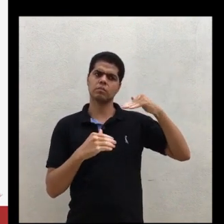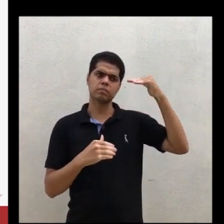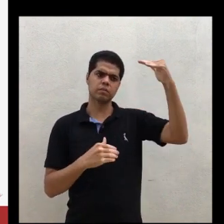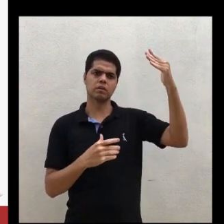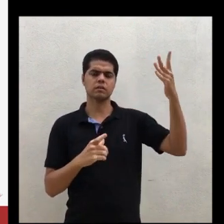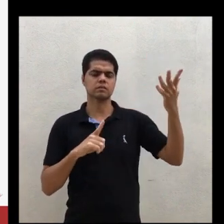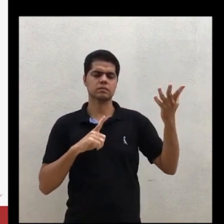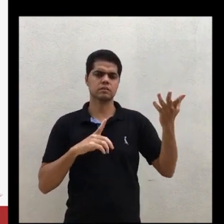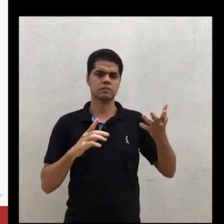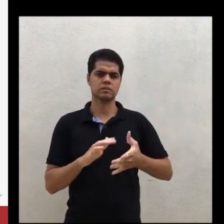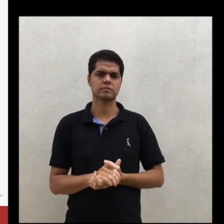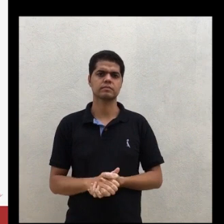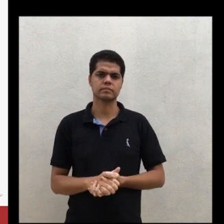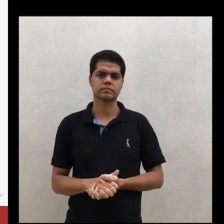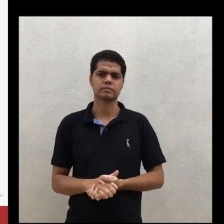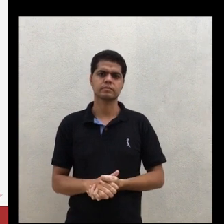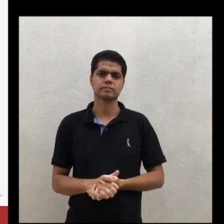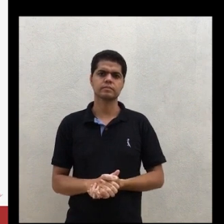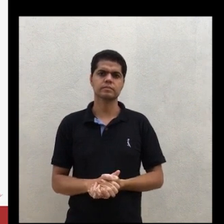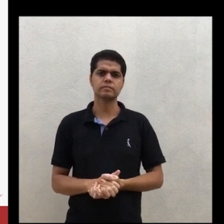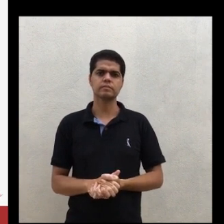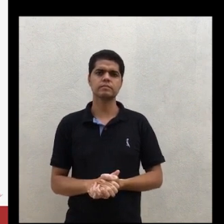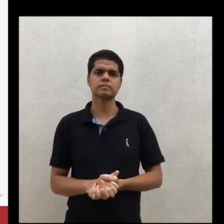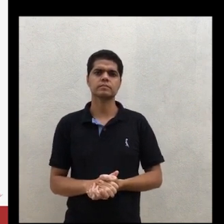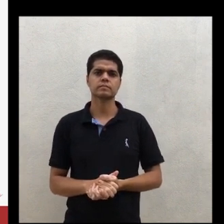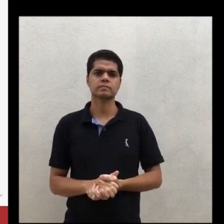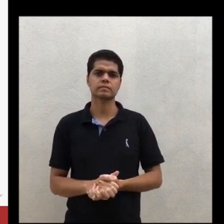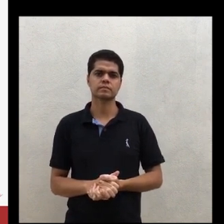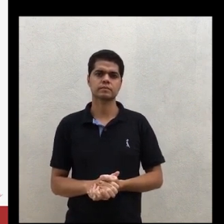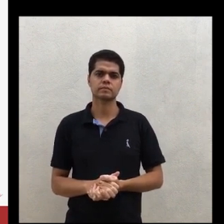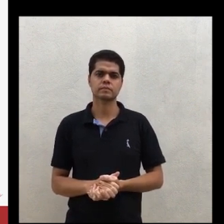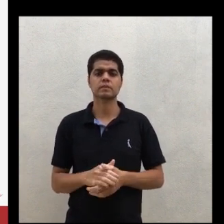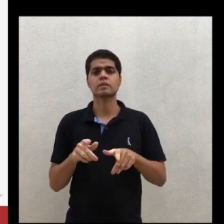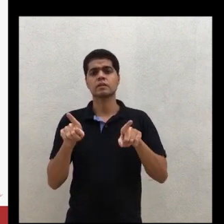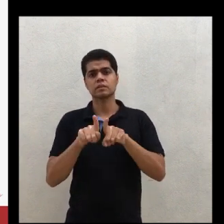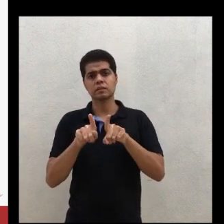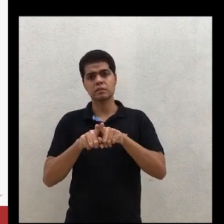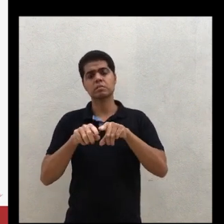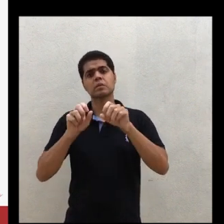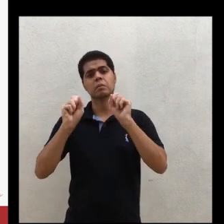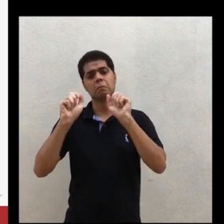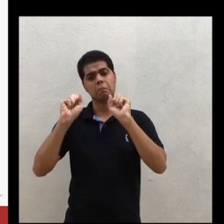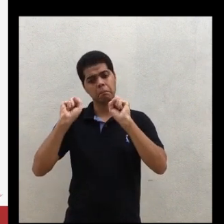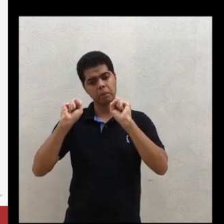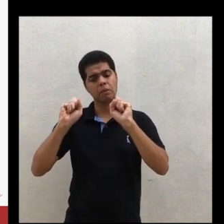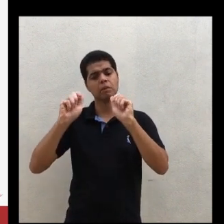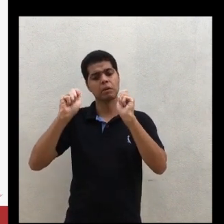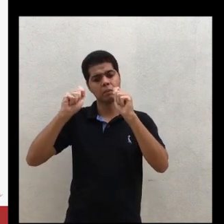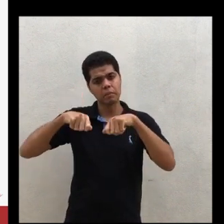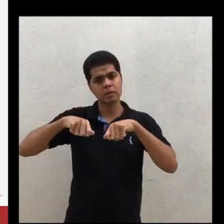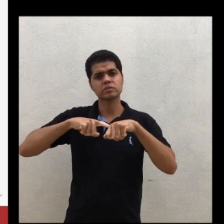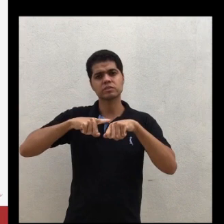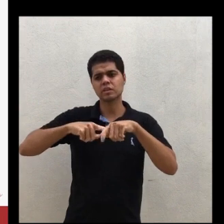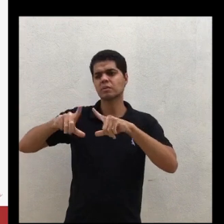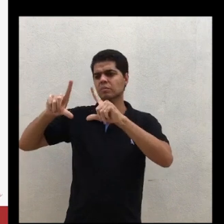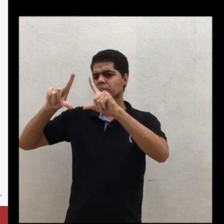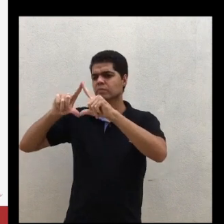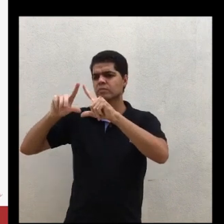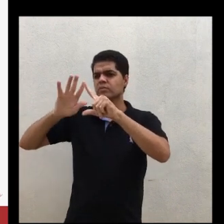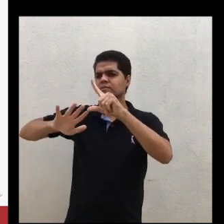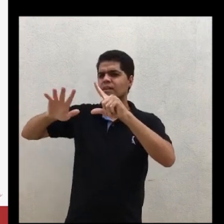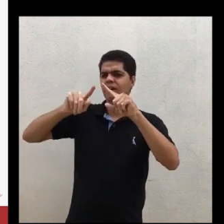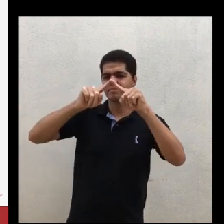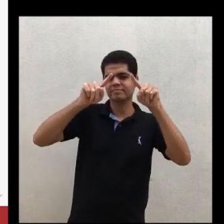Eu poderia ter usado outras figuras geométricas? Pode. Tá? Quem trabalha com lógica fuzzy geralmente trabalha aqui, ó, com